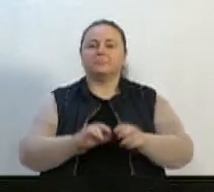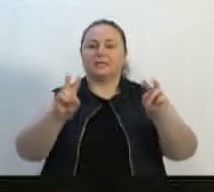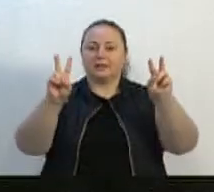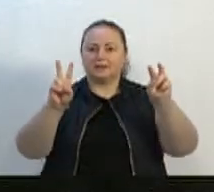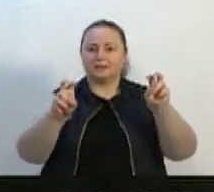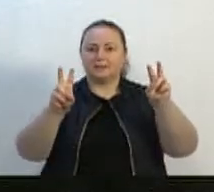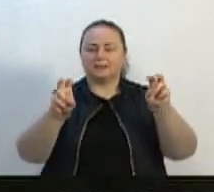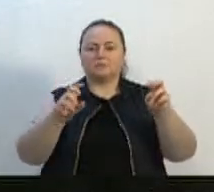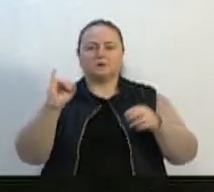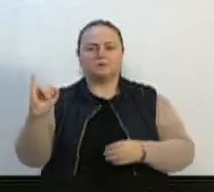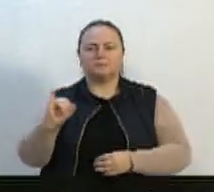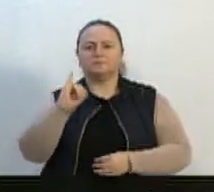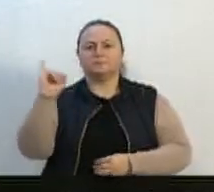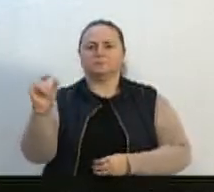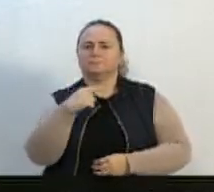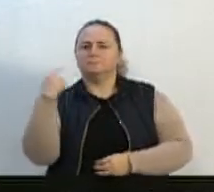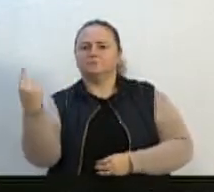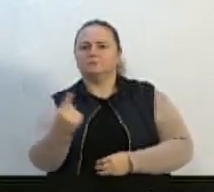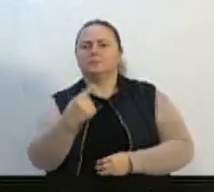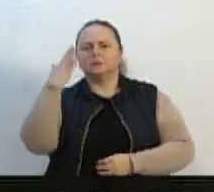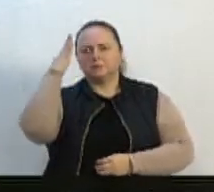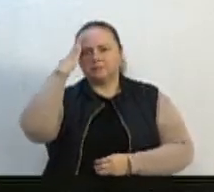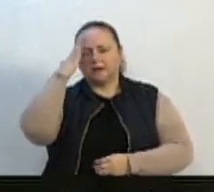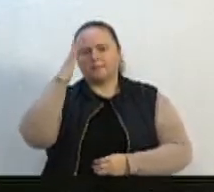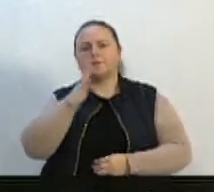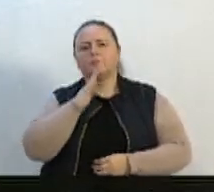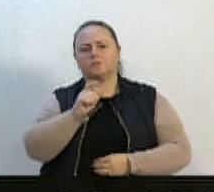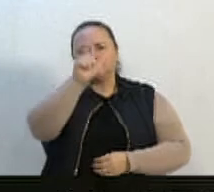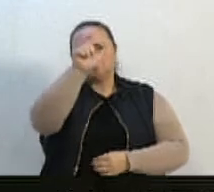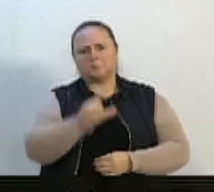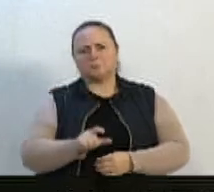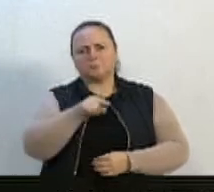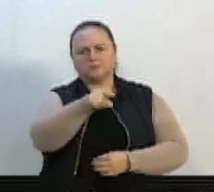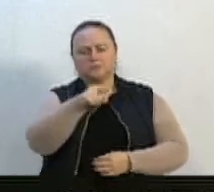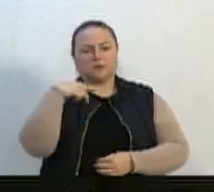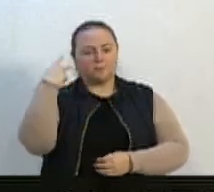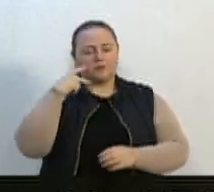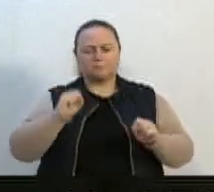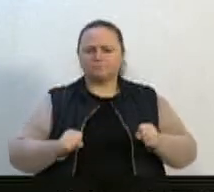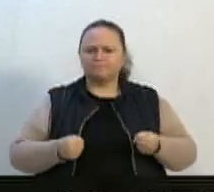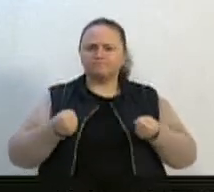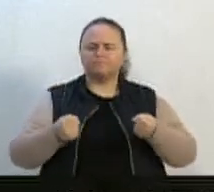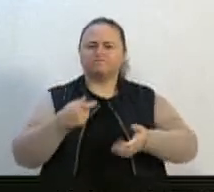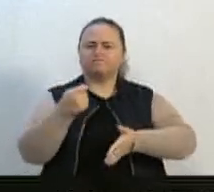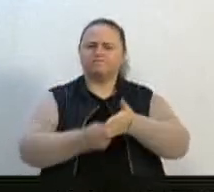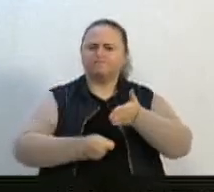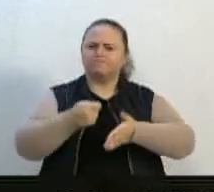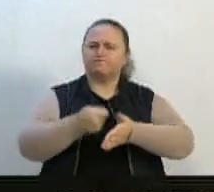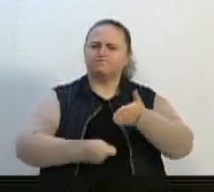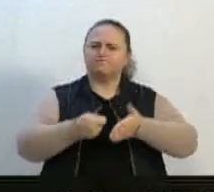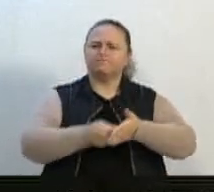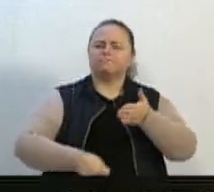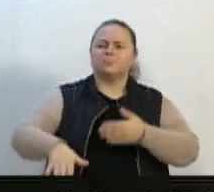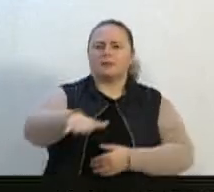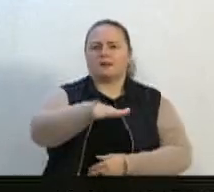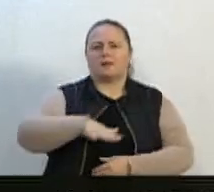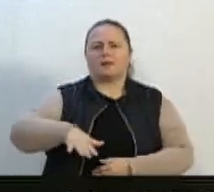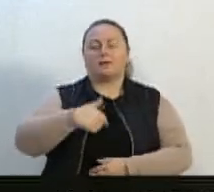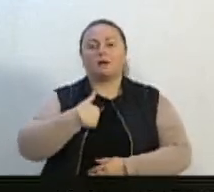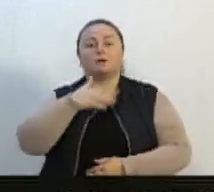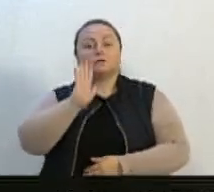gente tem bastante conhecimento. O senhor é um vereador que luta muito por essa área. Eu tive a oportunidade